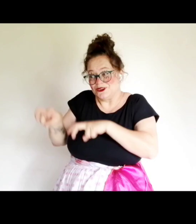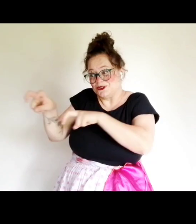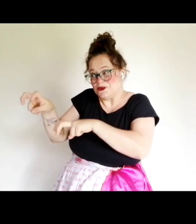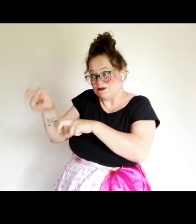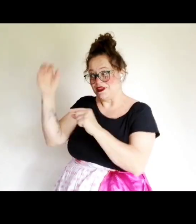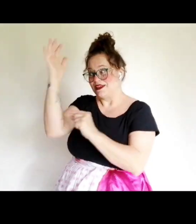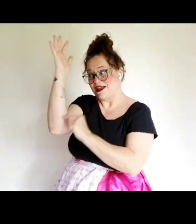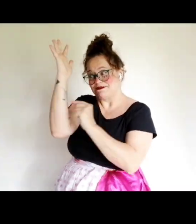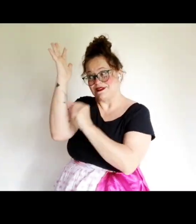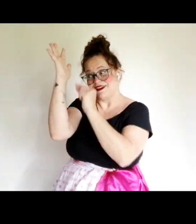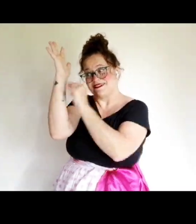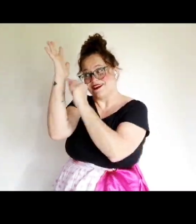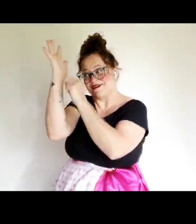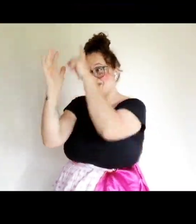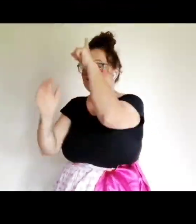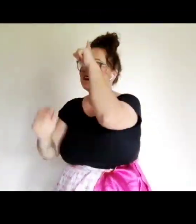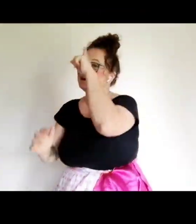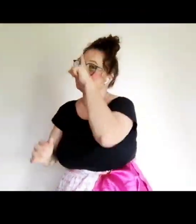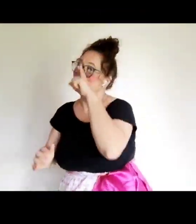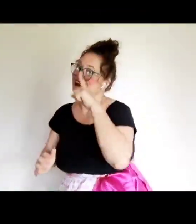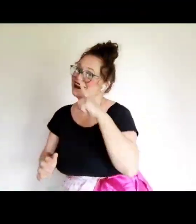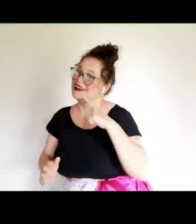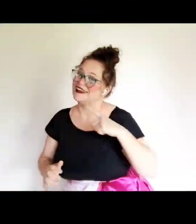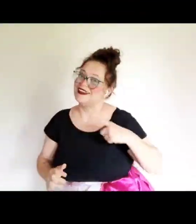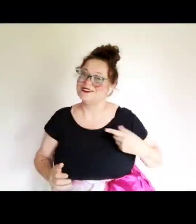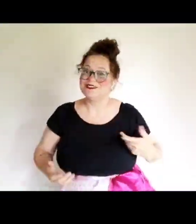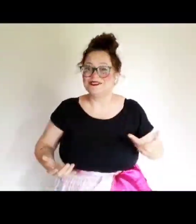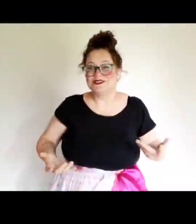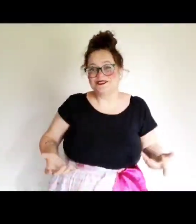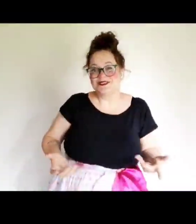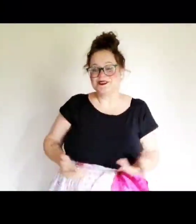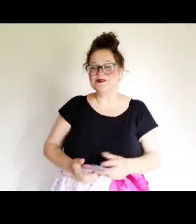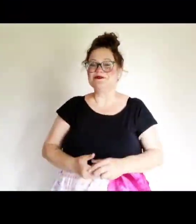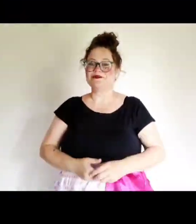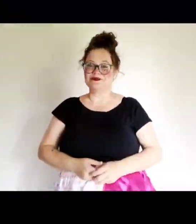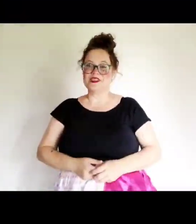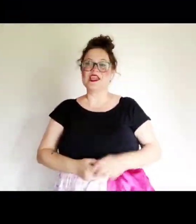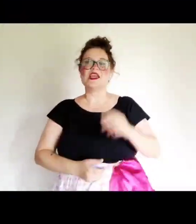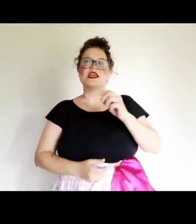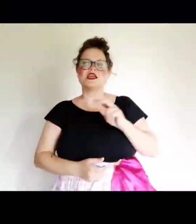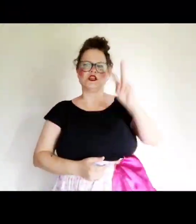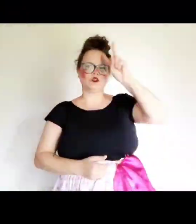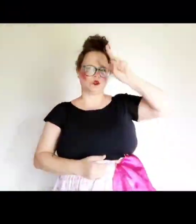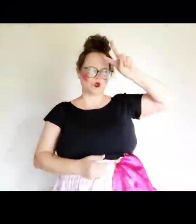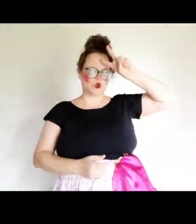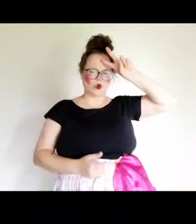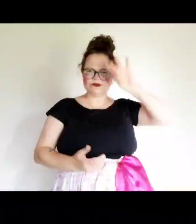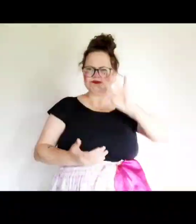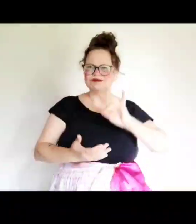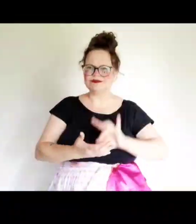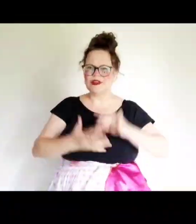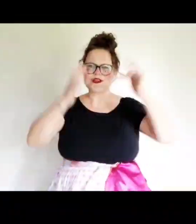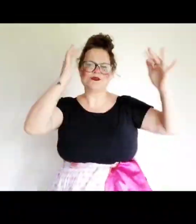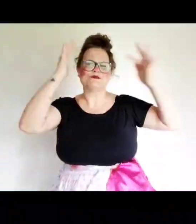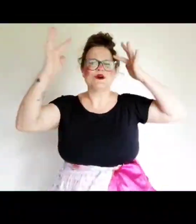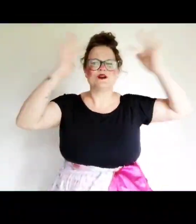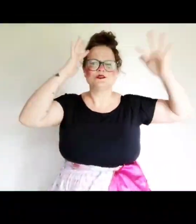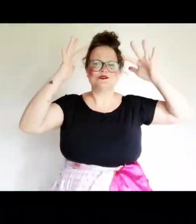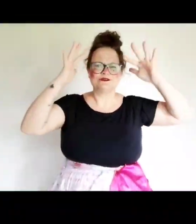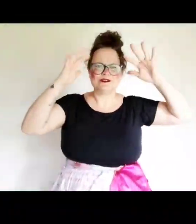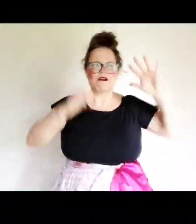Amarelo, sítio do Pica-Pau Amarelo. Histórias reais de fatos imaginários.